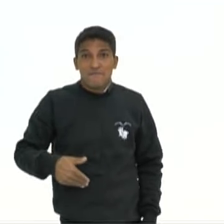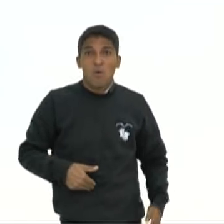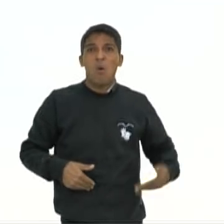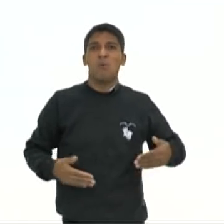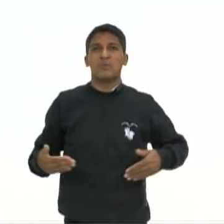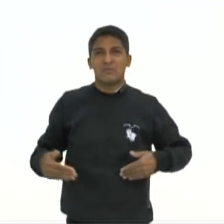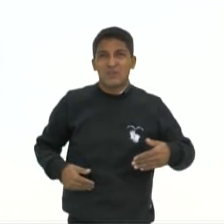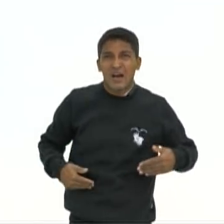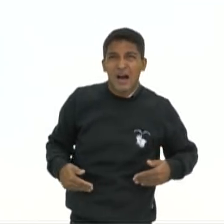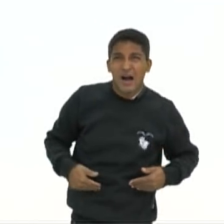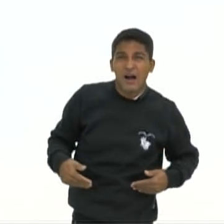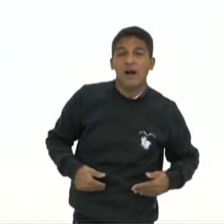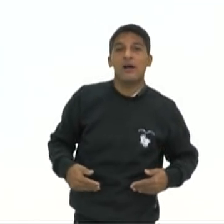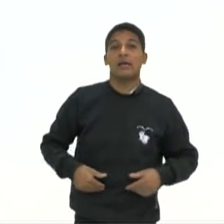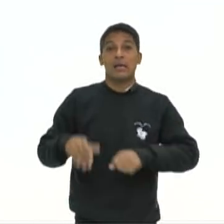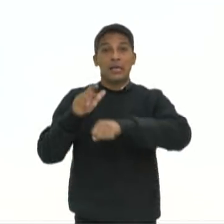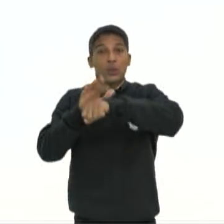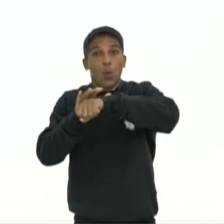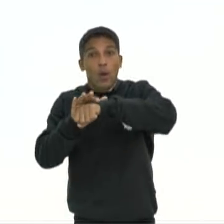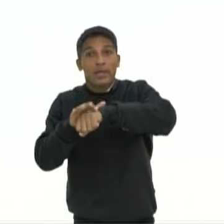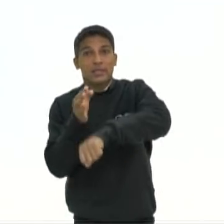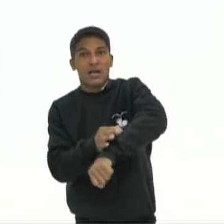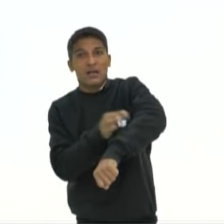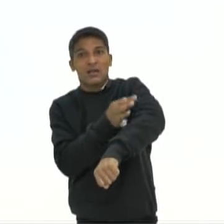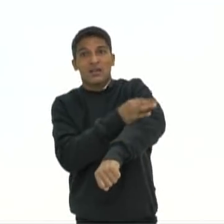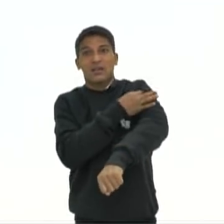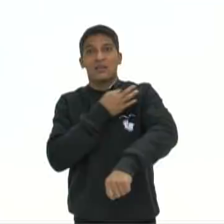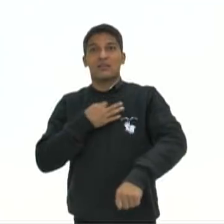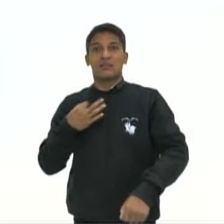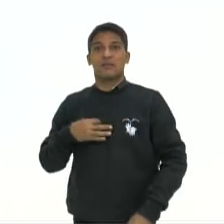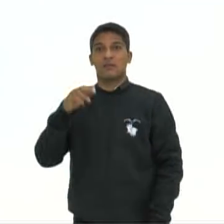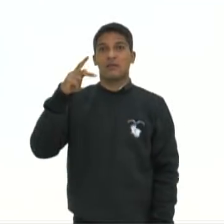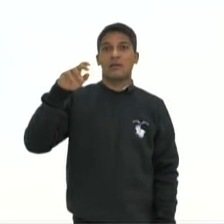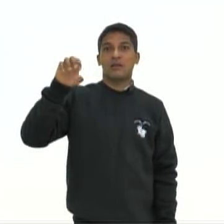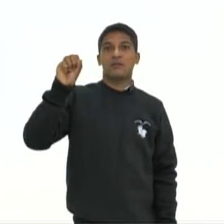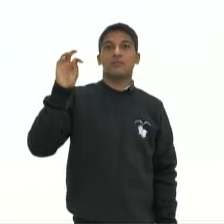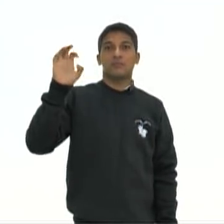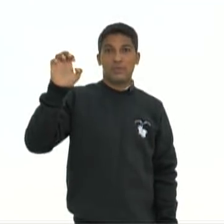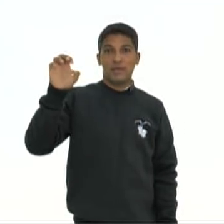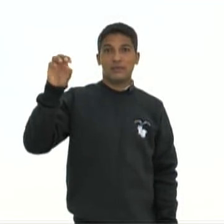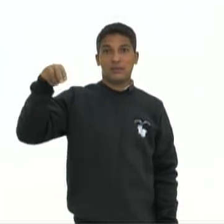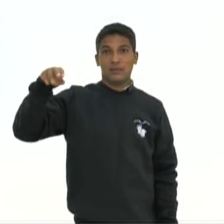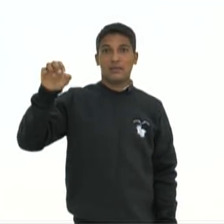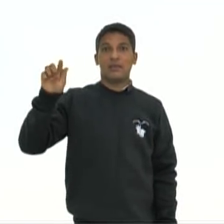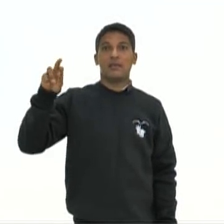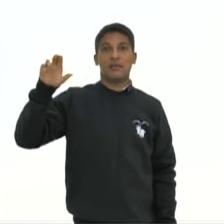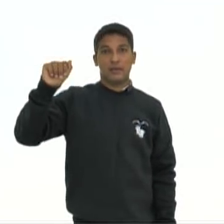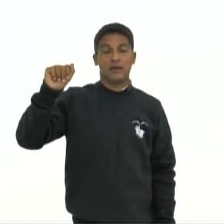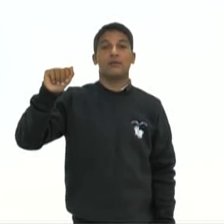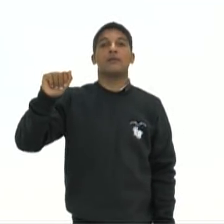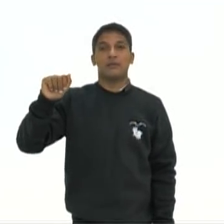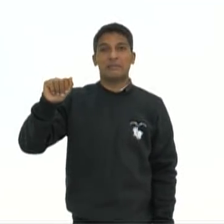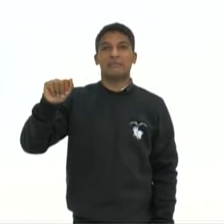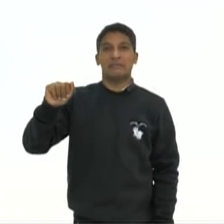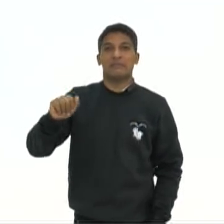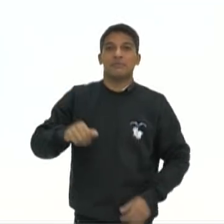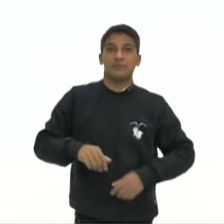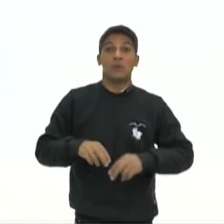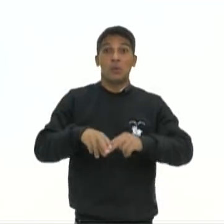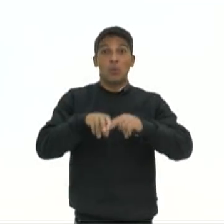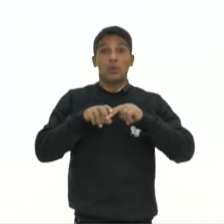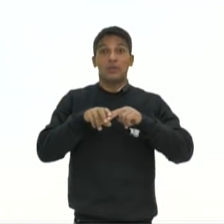Peste. Tudo isso trouxe a ideia da presença constante da morte como uma maneira essencial para a noção